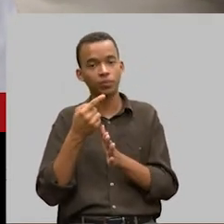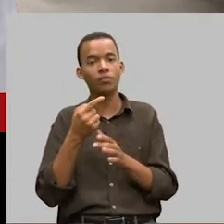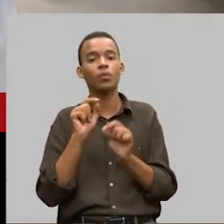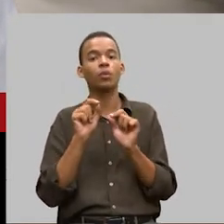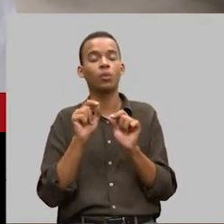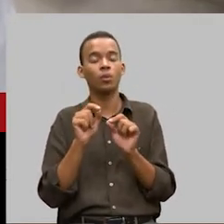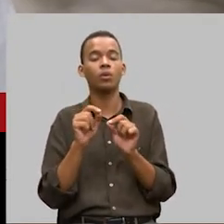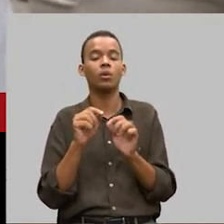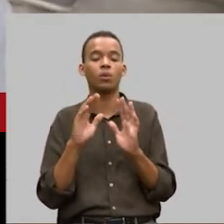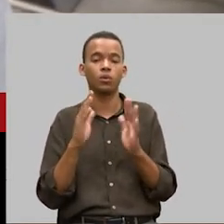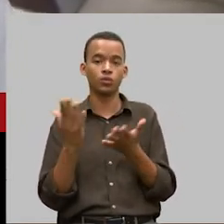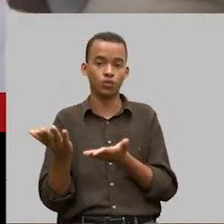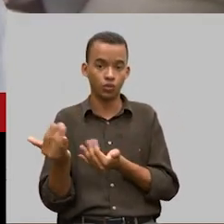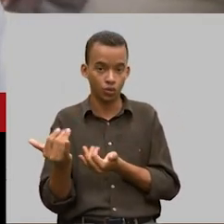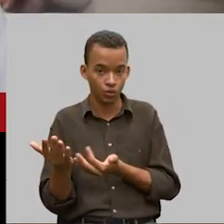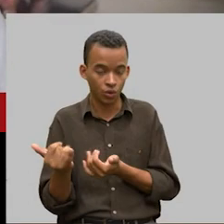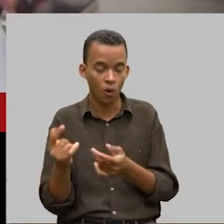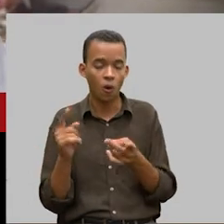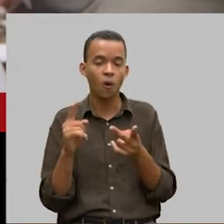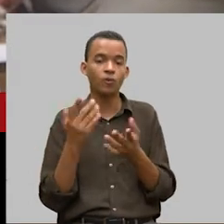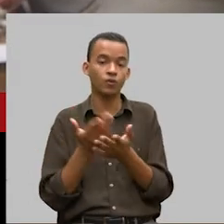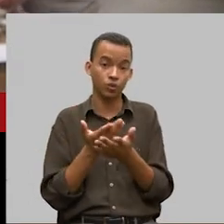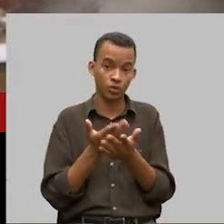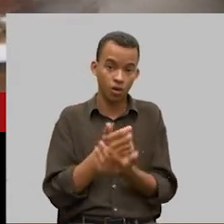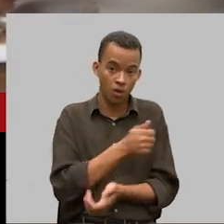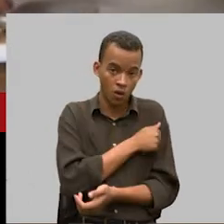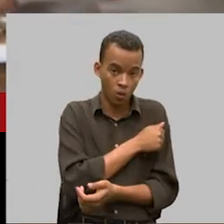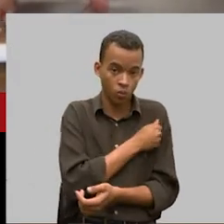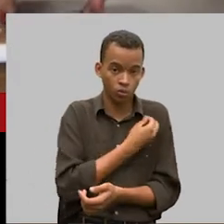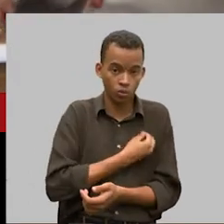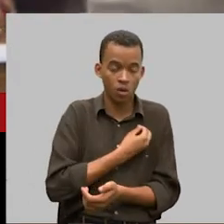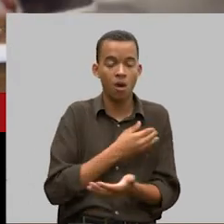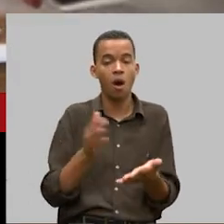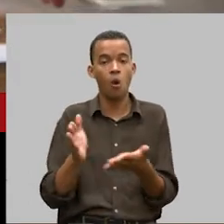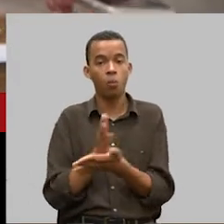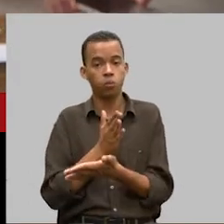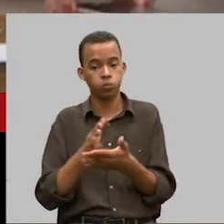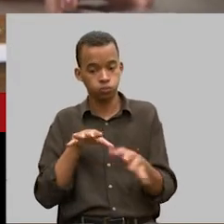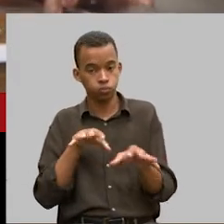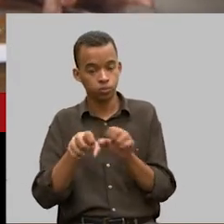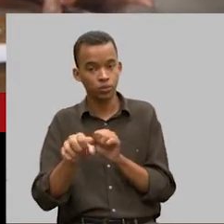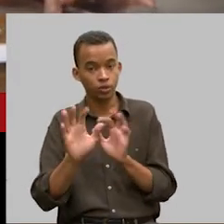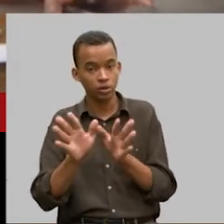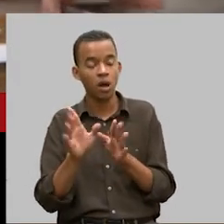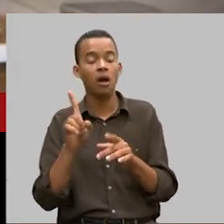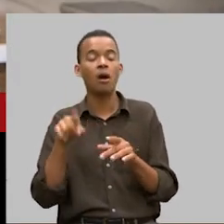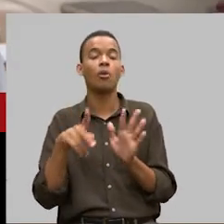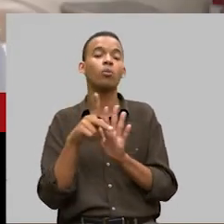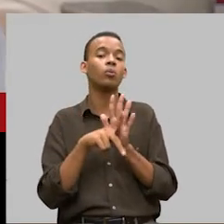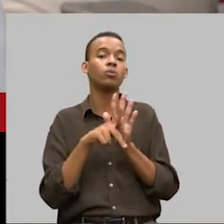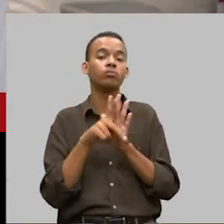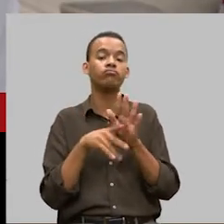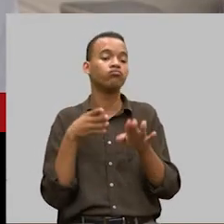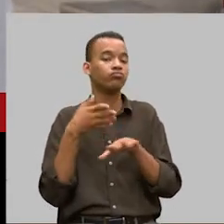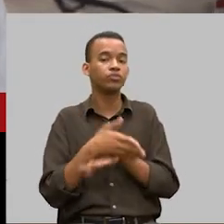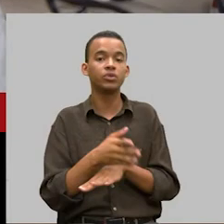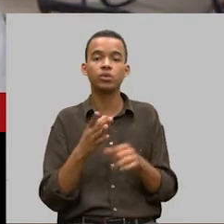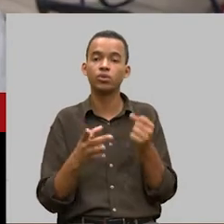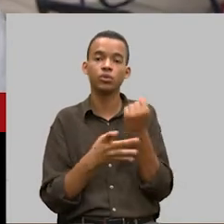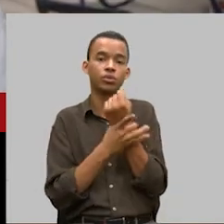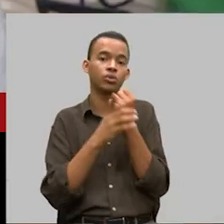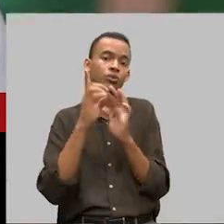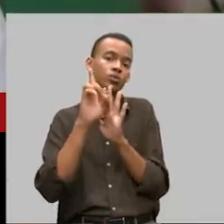estudantes e egressos acessarem os programas que tem por direito por exemplo aqui nós não temos